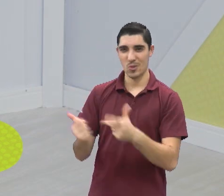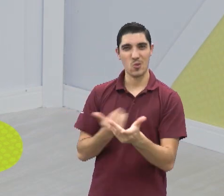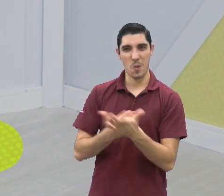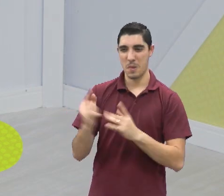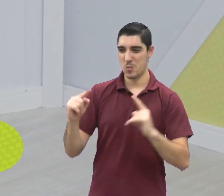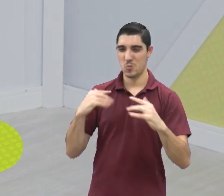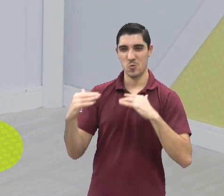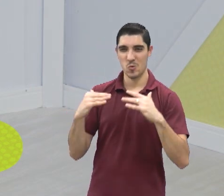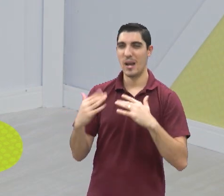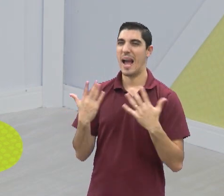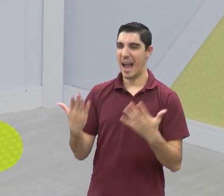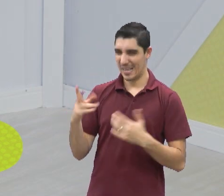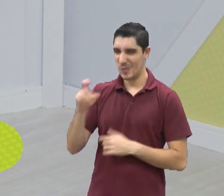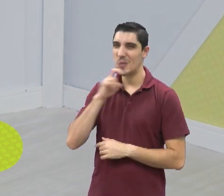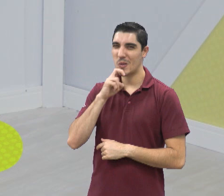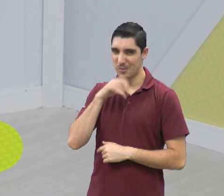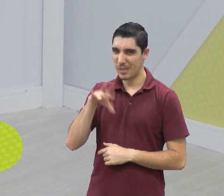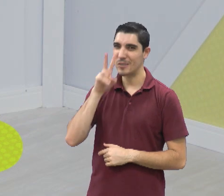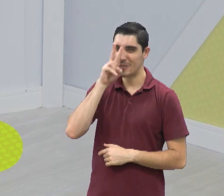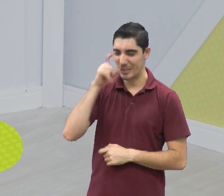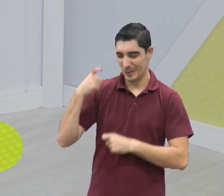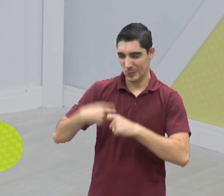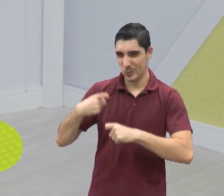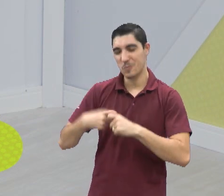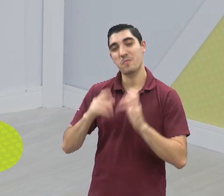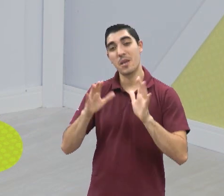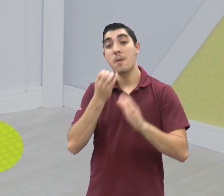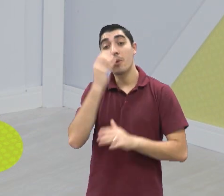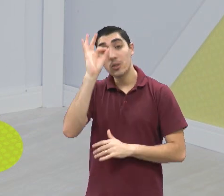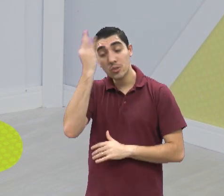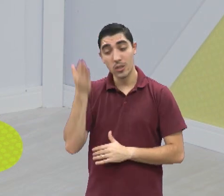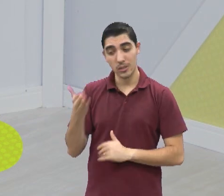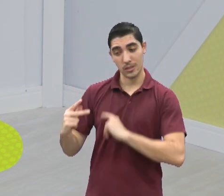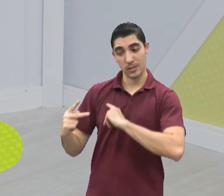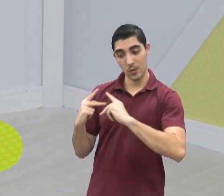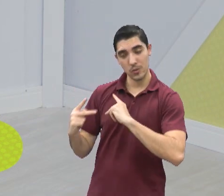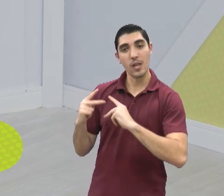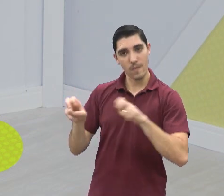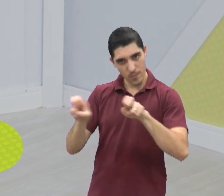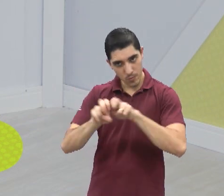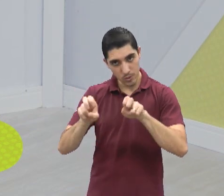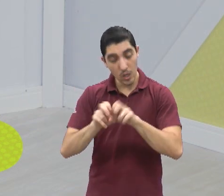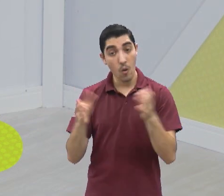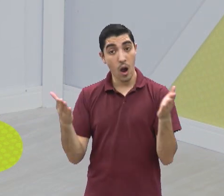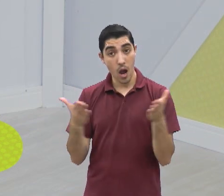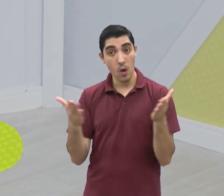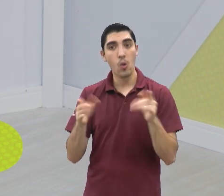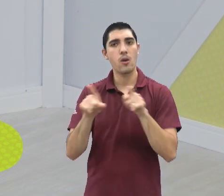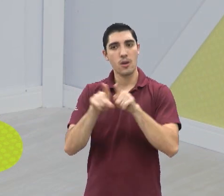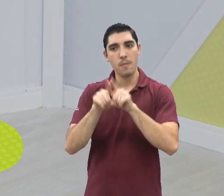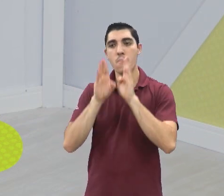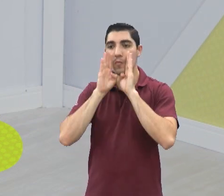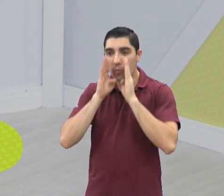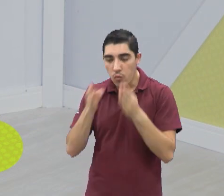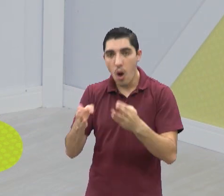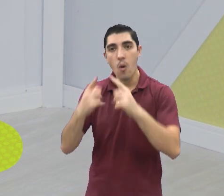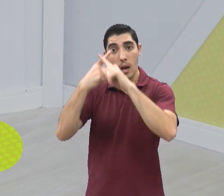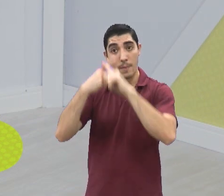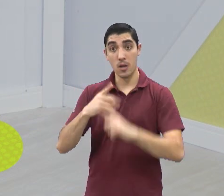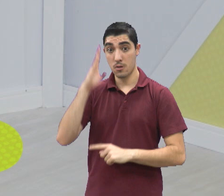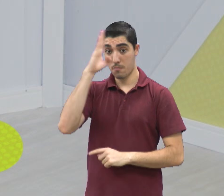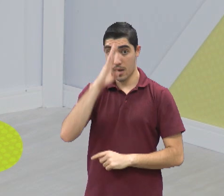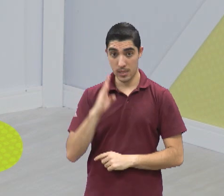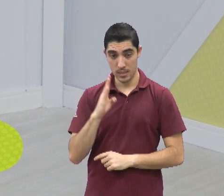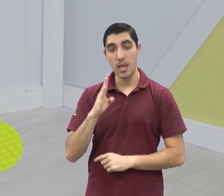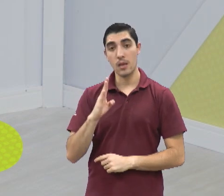o caldo entorna, aí a coisa é mais difícil. Sucesso para o São José Futsal, que também já está pensando aí na Liga Nacional mais para frente, fase